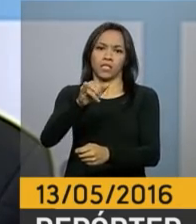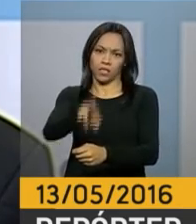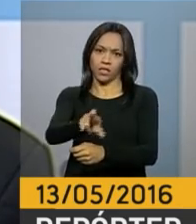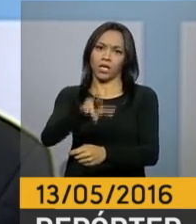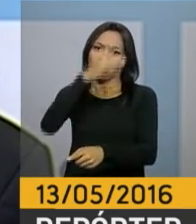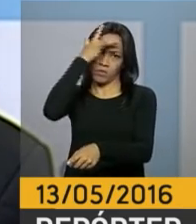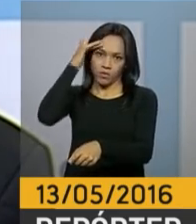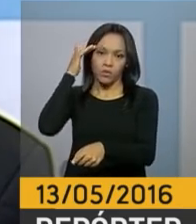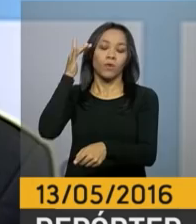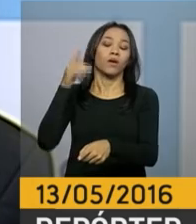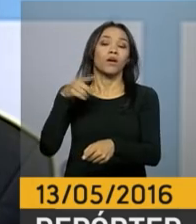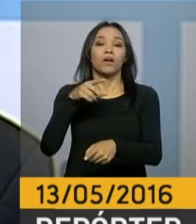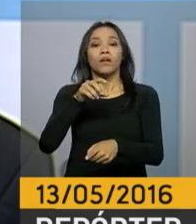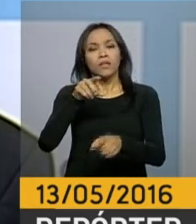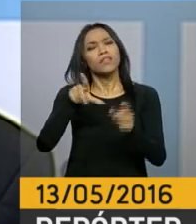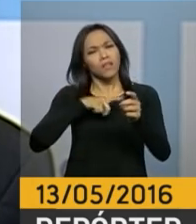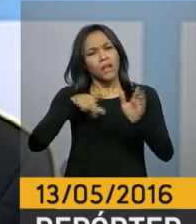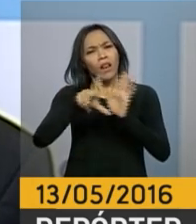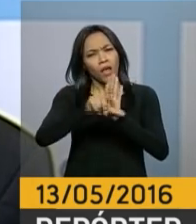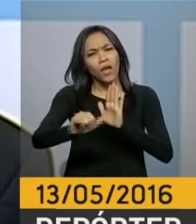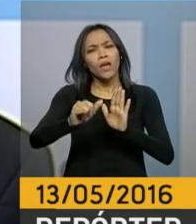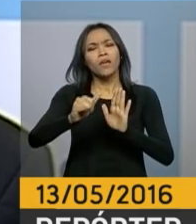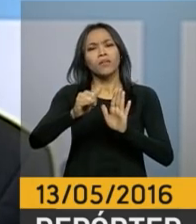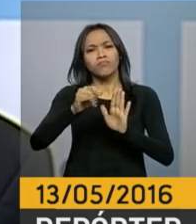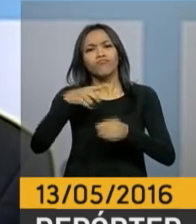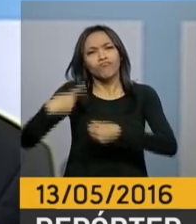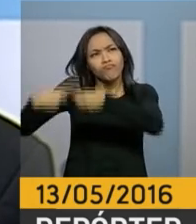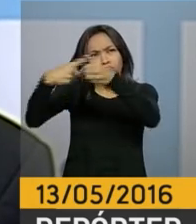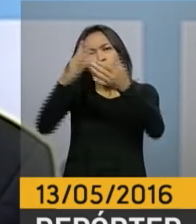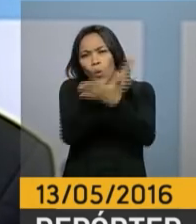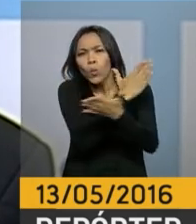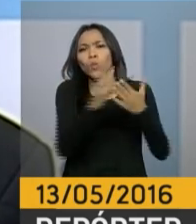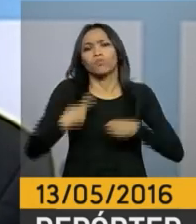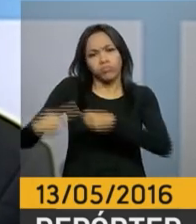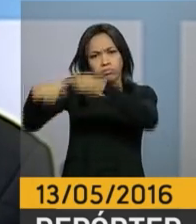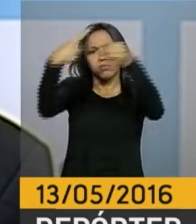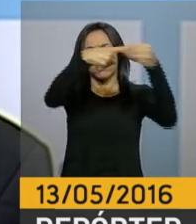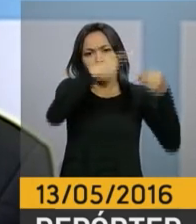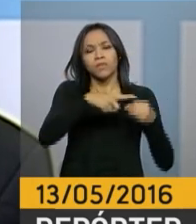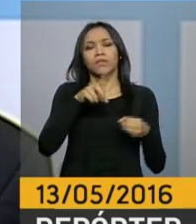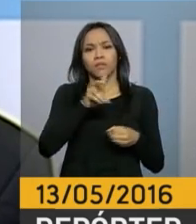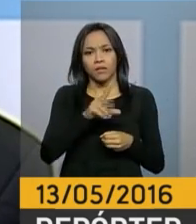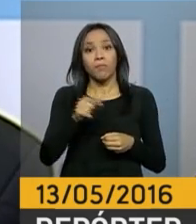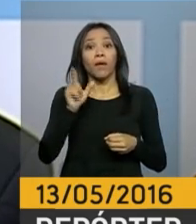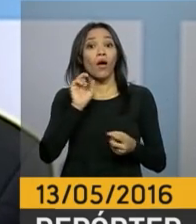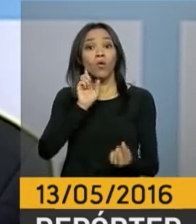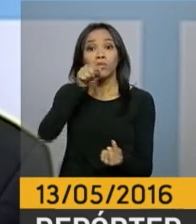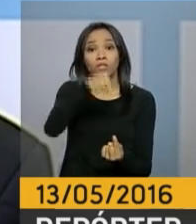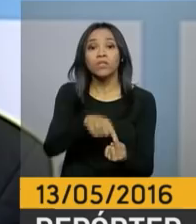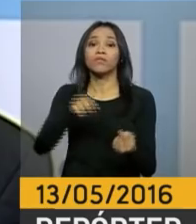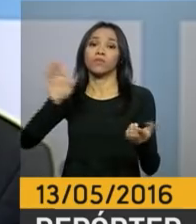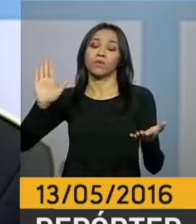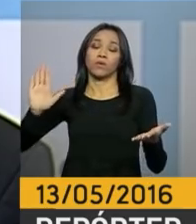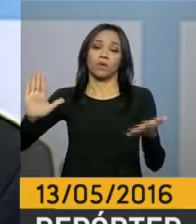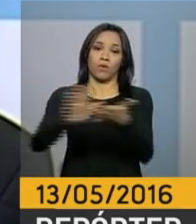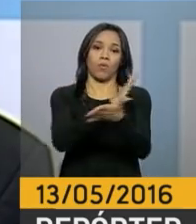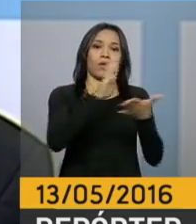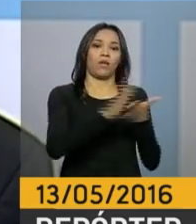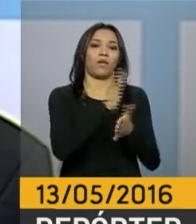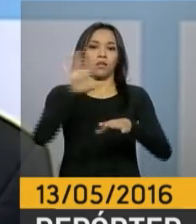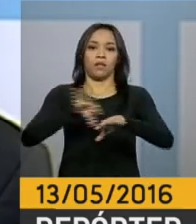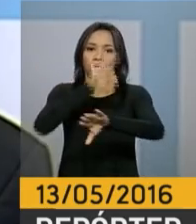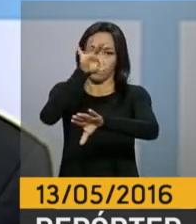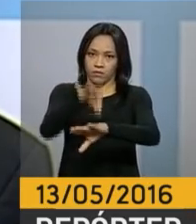eh buscar a mobilização da sociedade em torno dessa questão Porque de fato nós